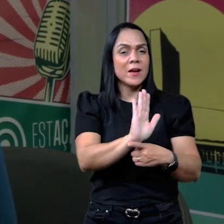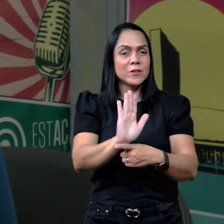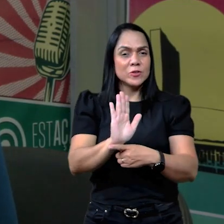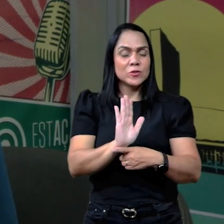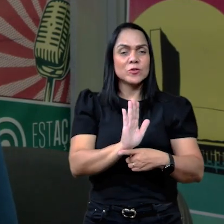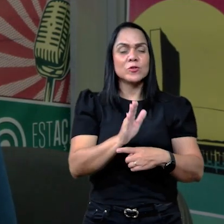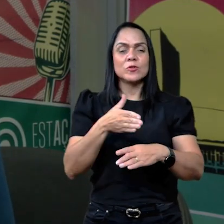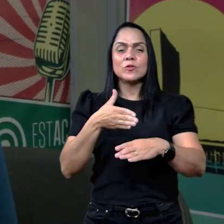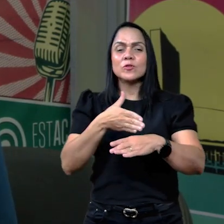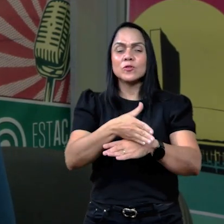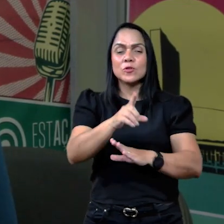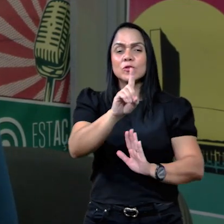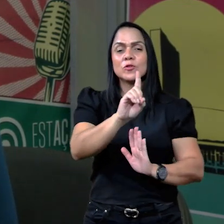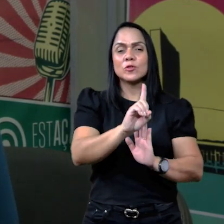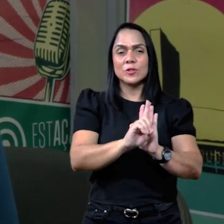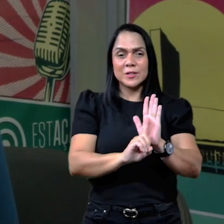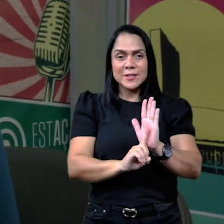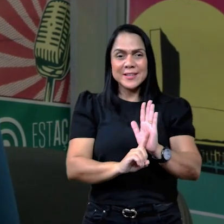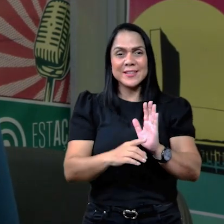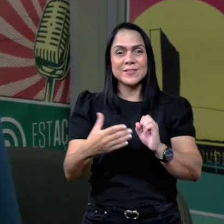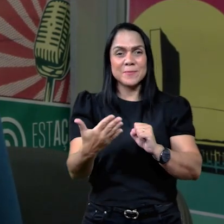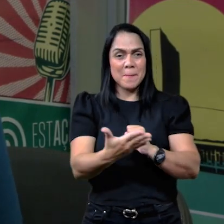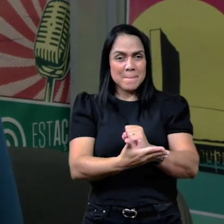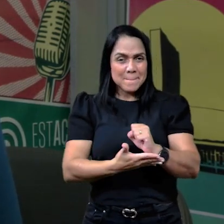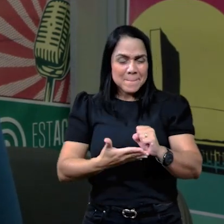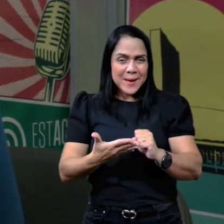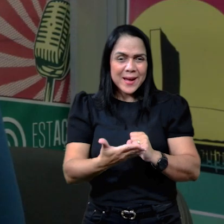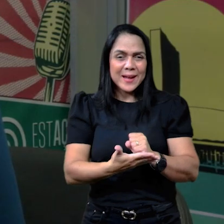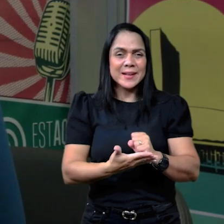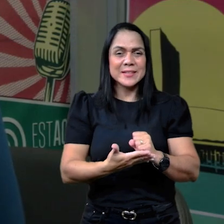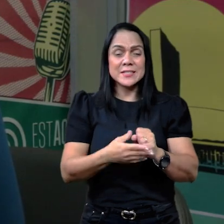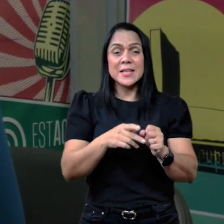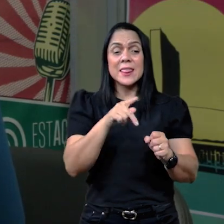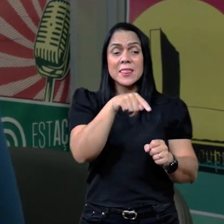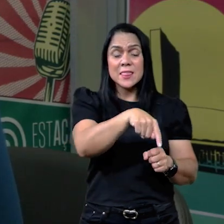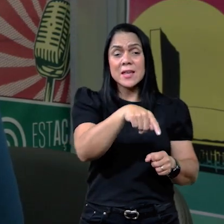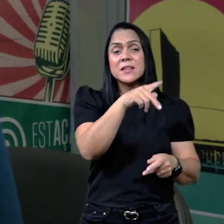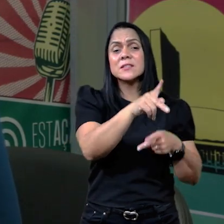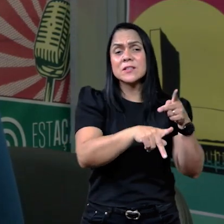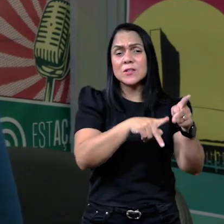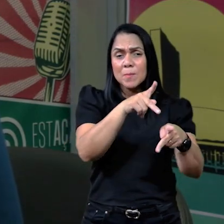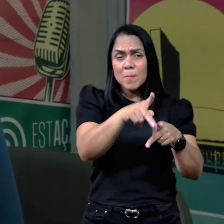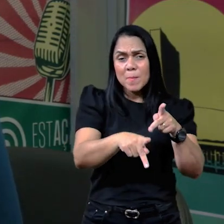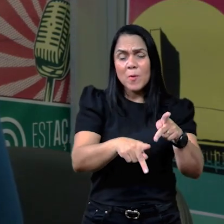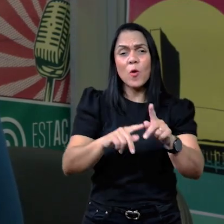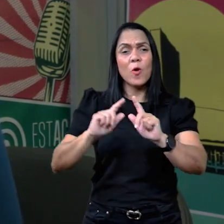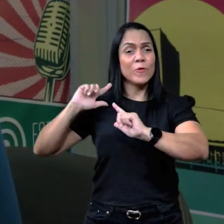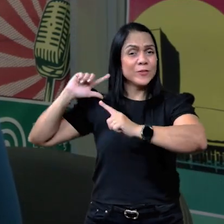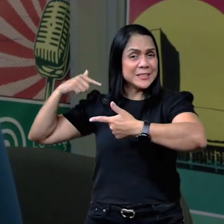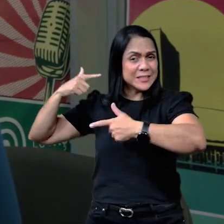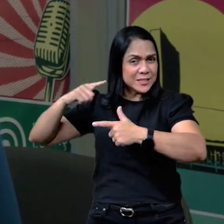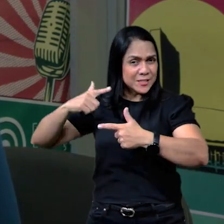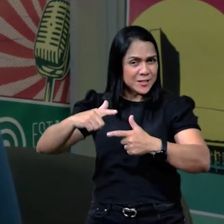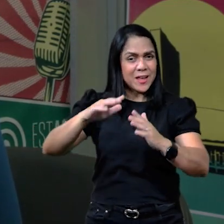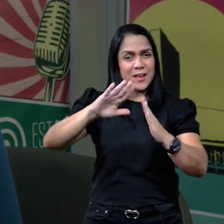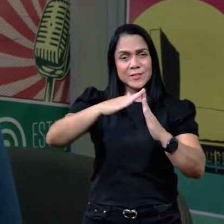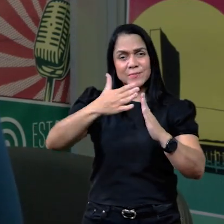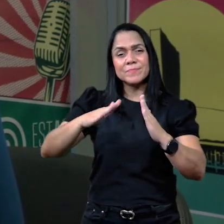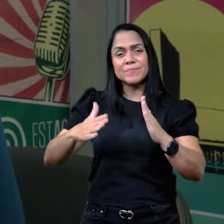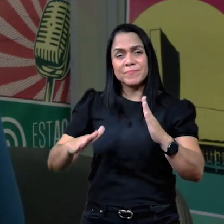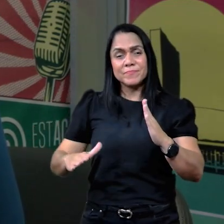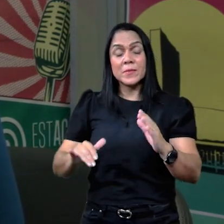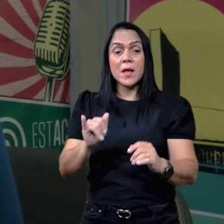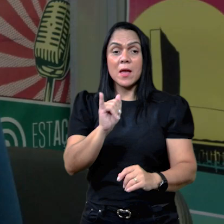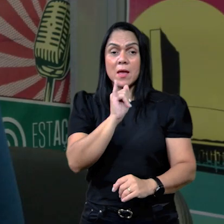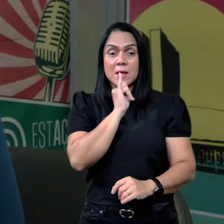aos direitos fundamentais e o fortalecimento da cidadania desses povos e comunidades tradicionais de terreiro de matriz africana.